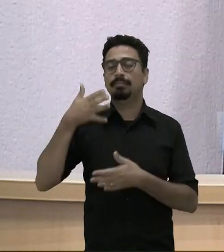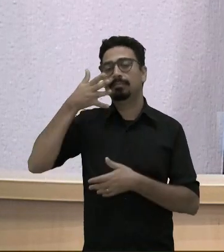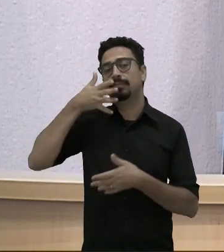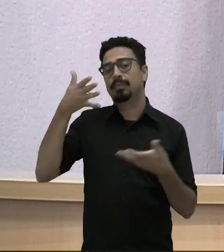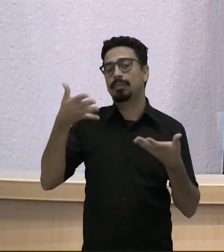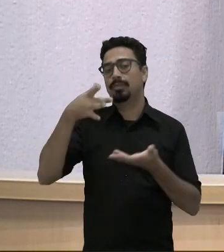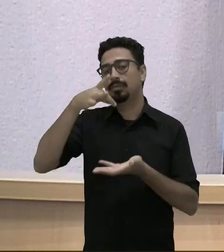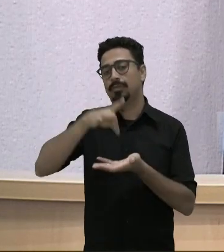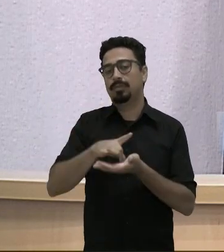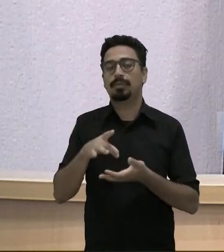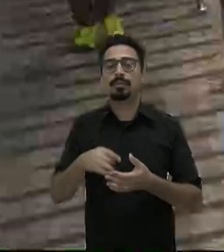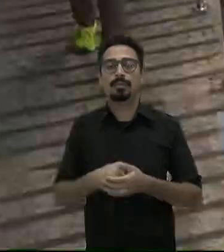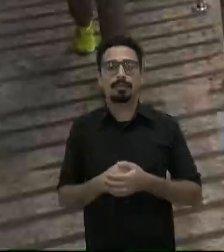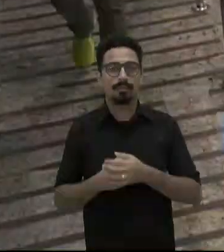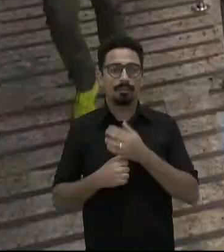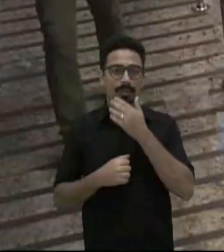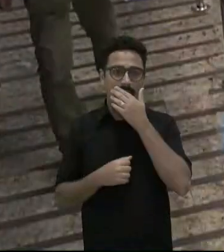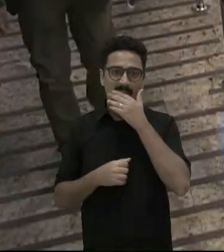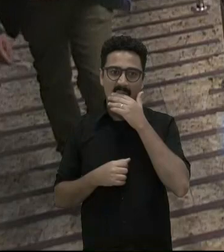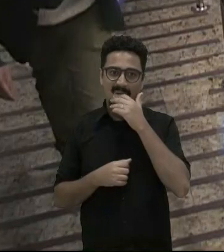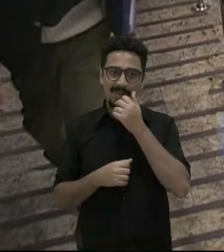desta solenidade.